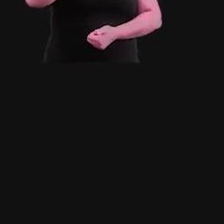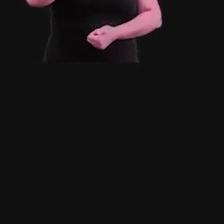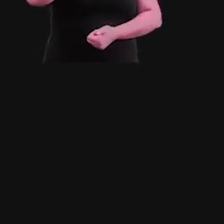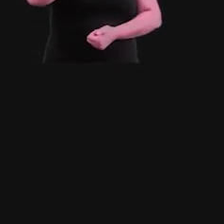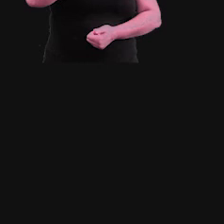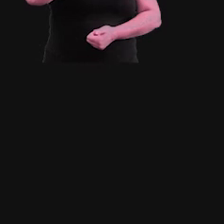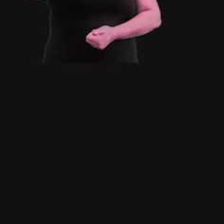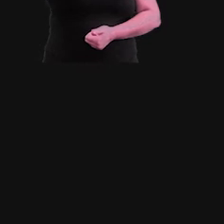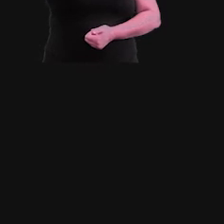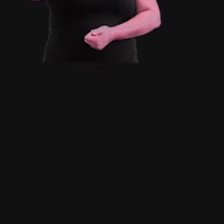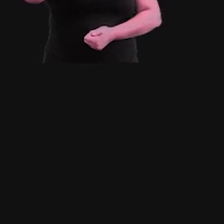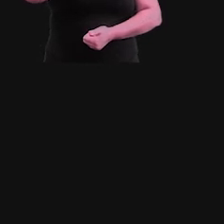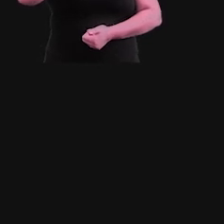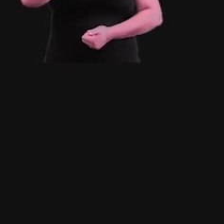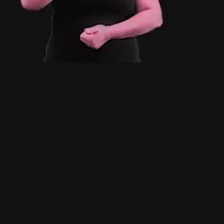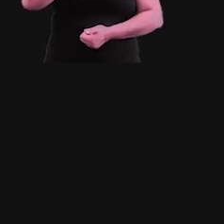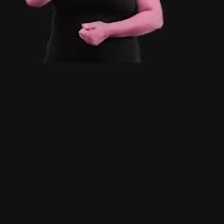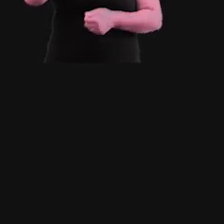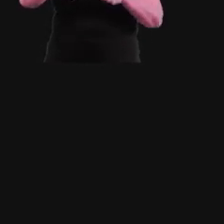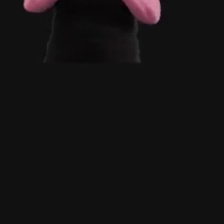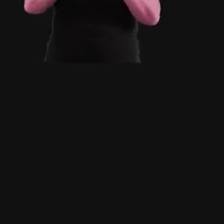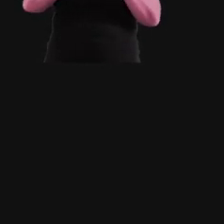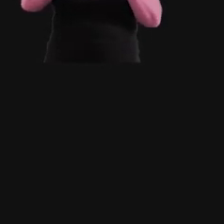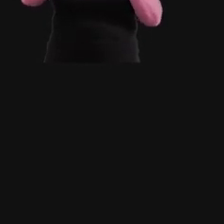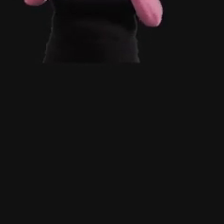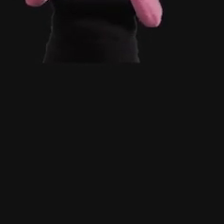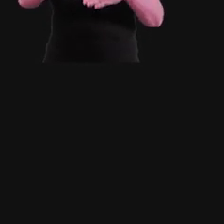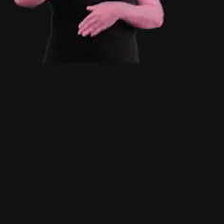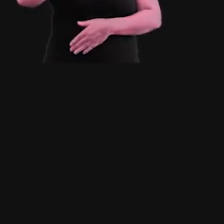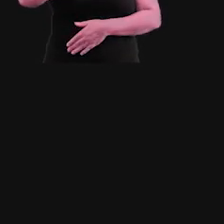as próximas edições do Fala Ciência.